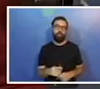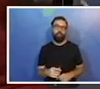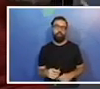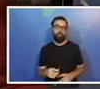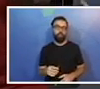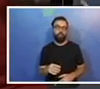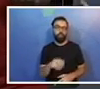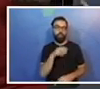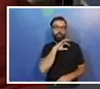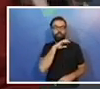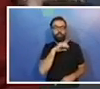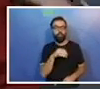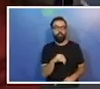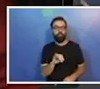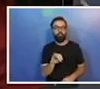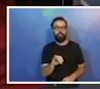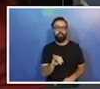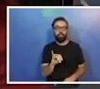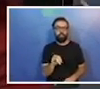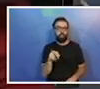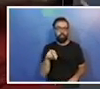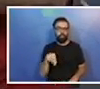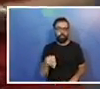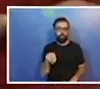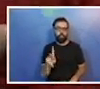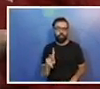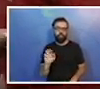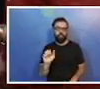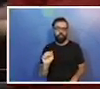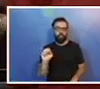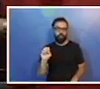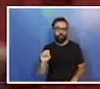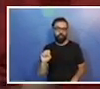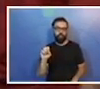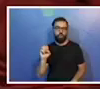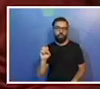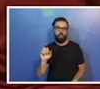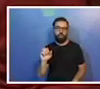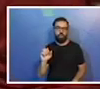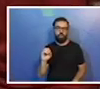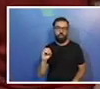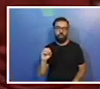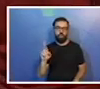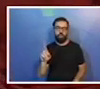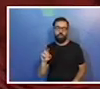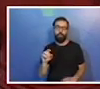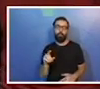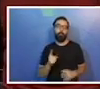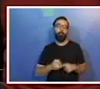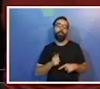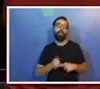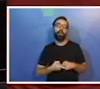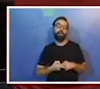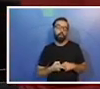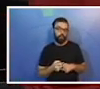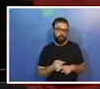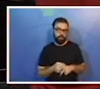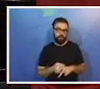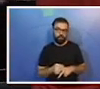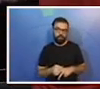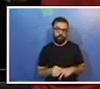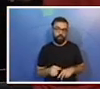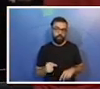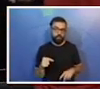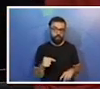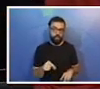era daquela região. Ele foi levado para aquela região. O mico-estrela, nas regiões Sudeste